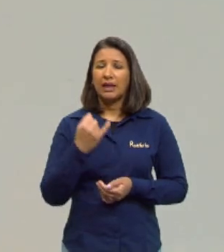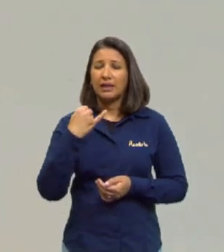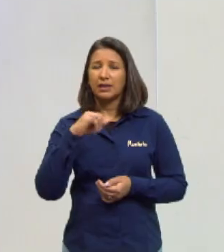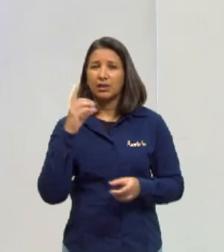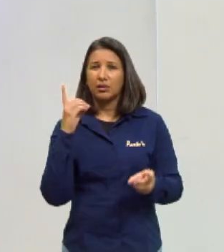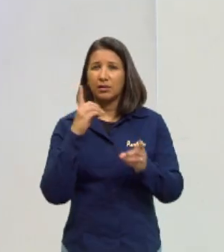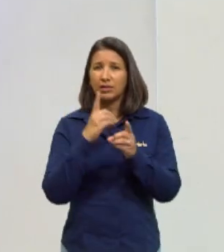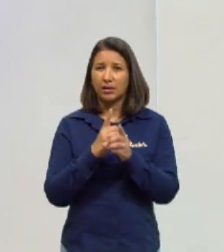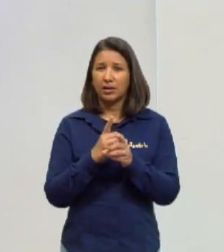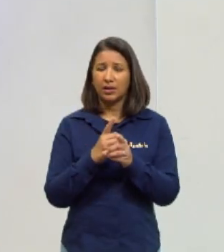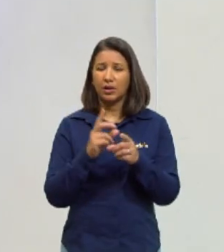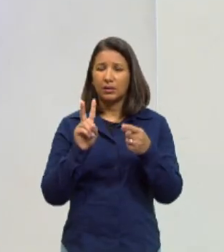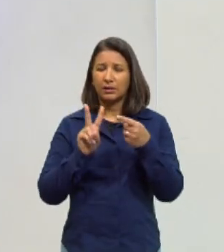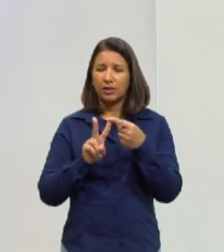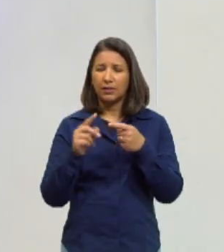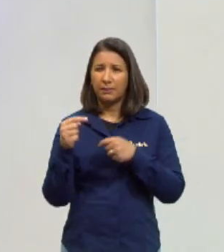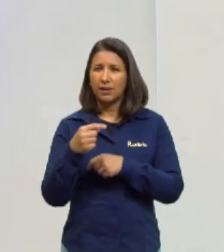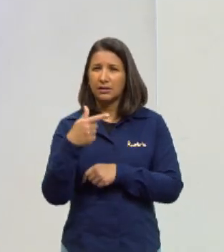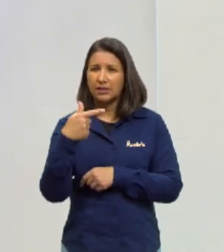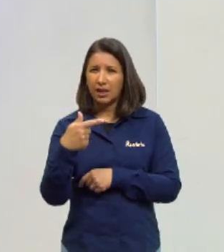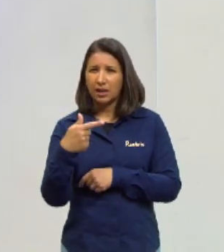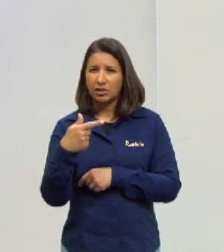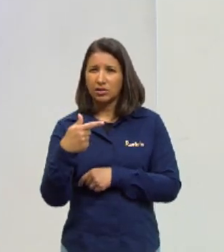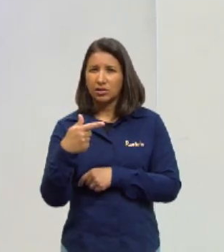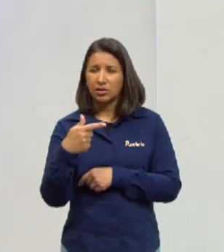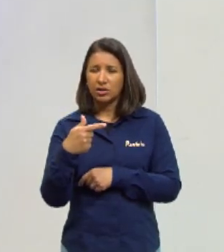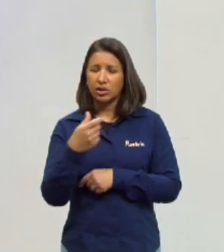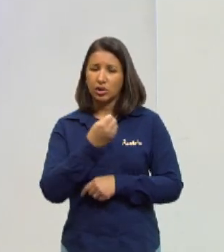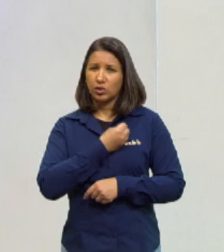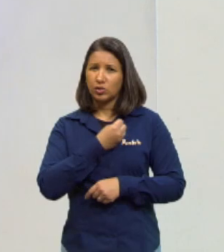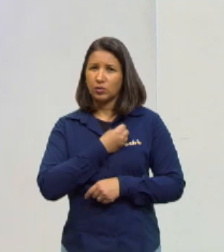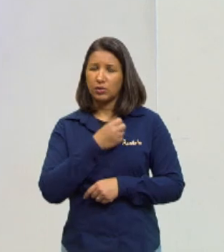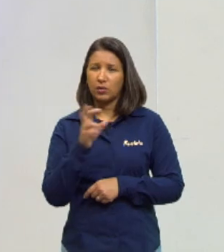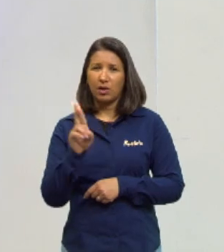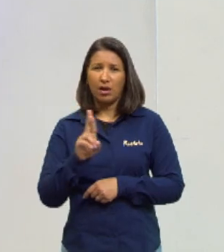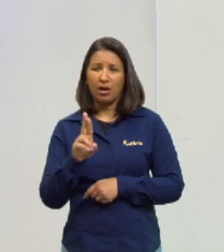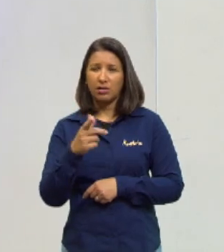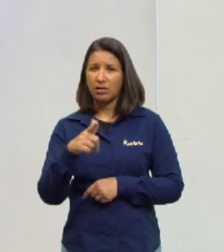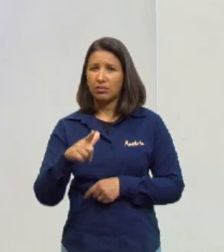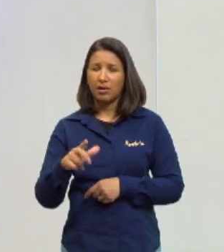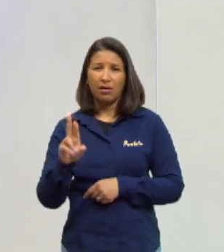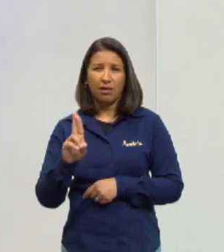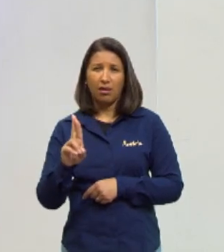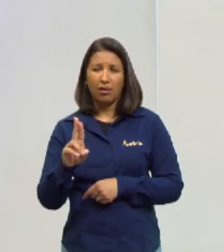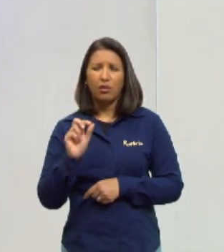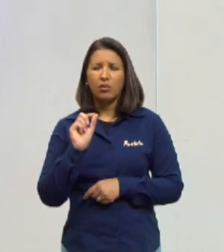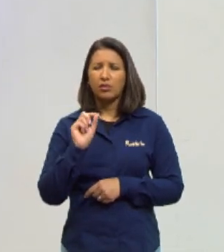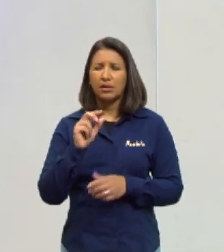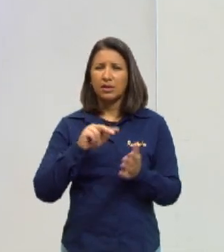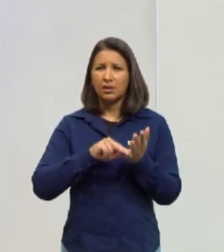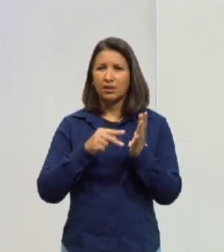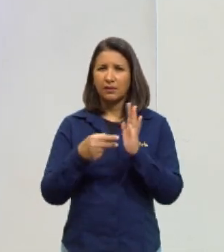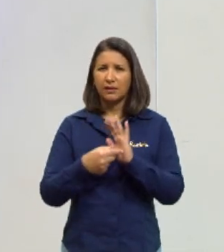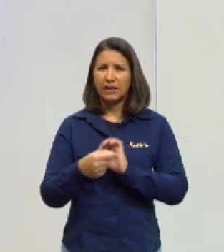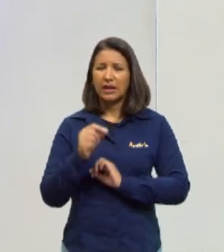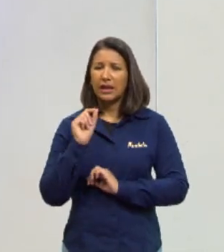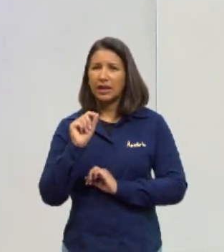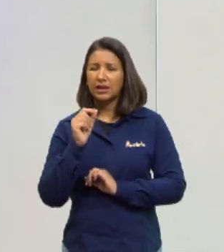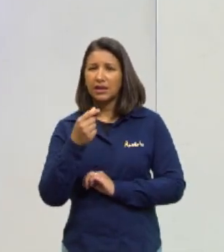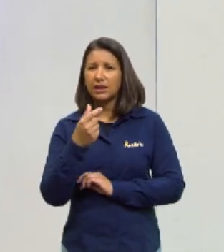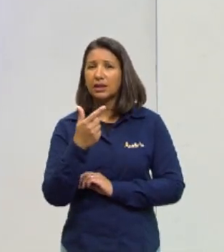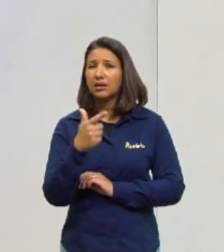encontrei um delta menos 7, nos números reais não existe raiz real. O que, que isso quer dizer?